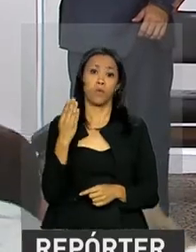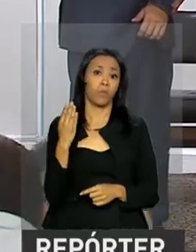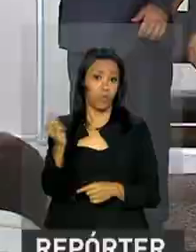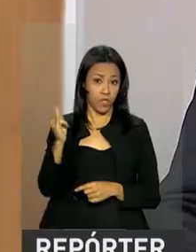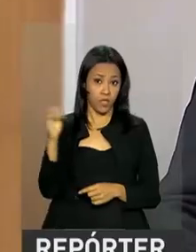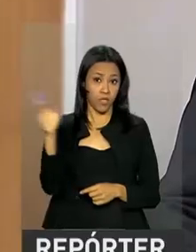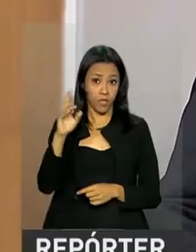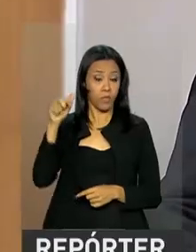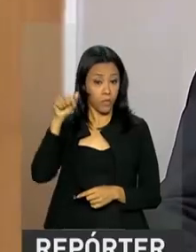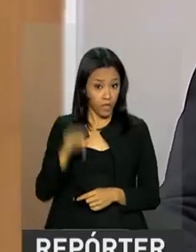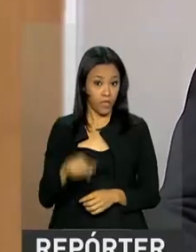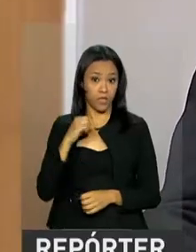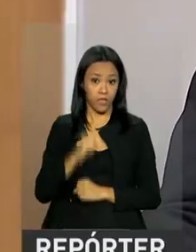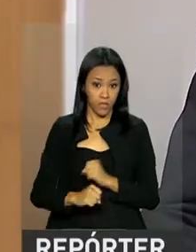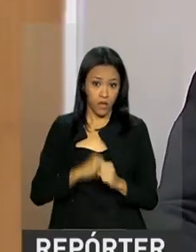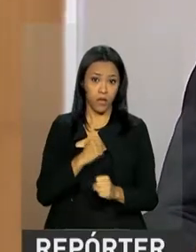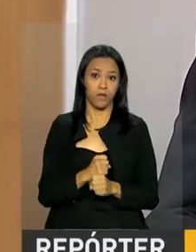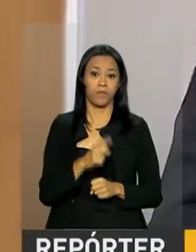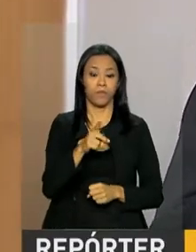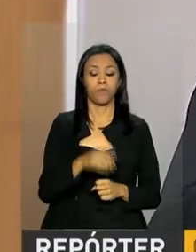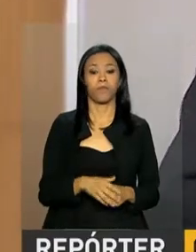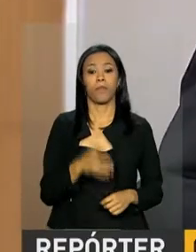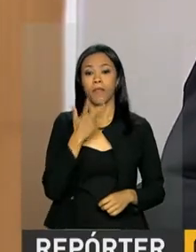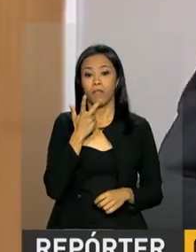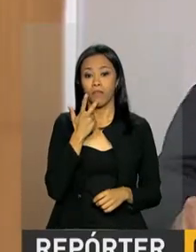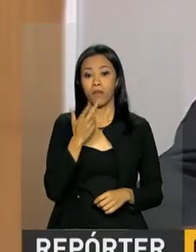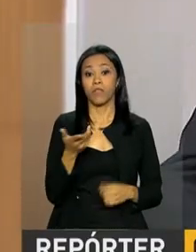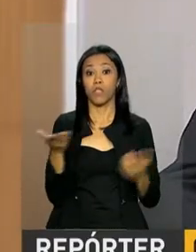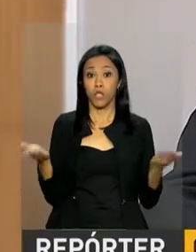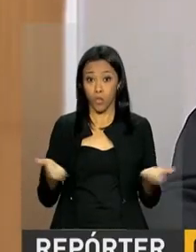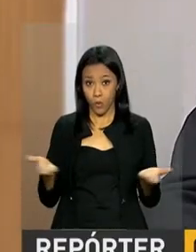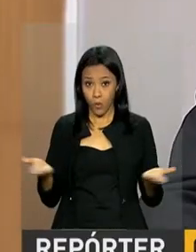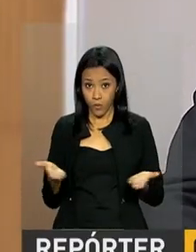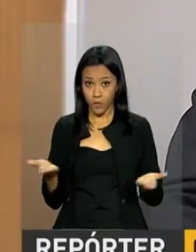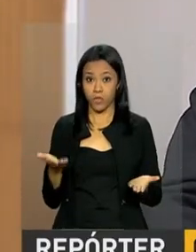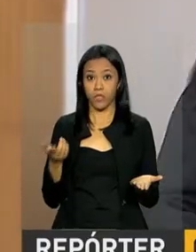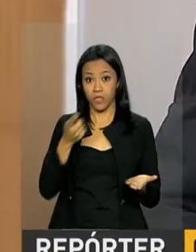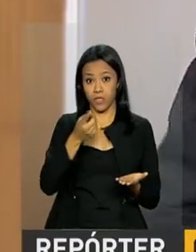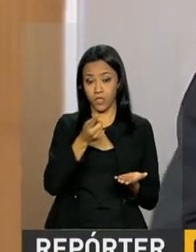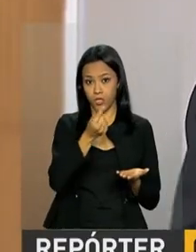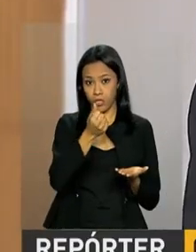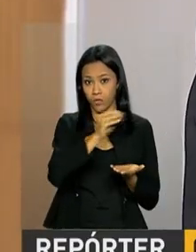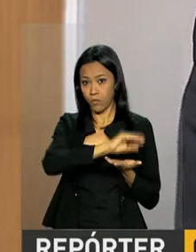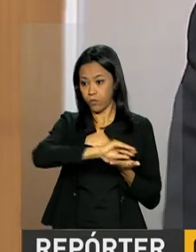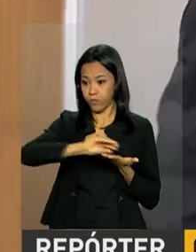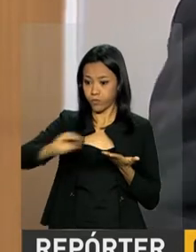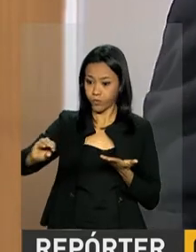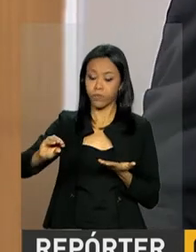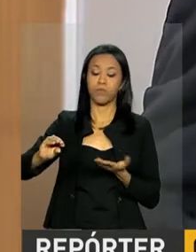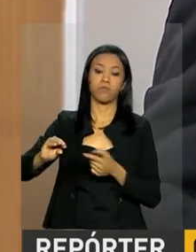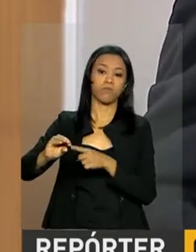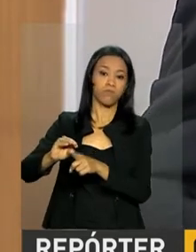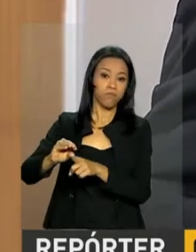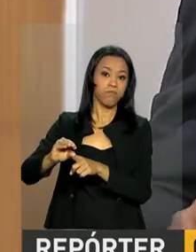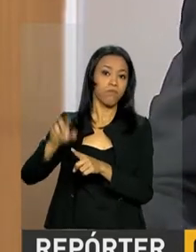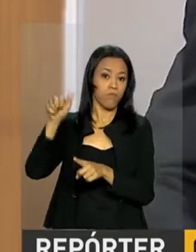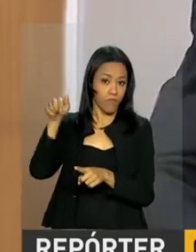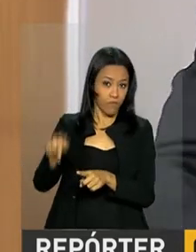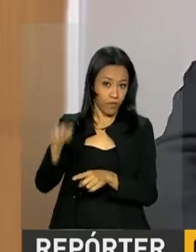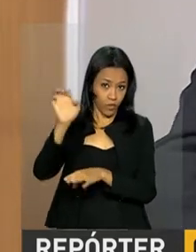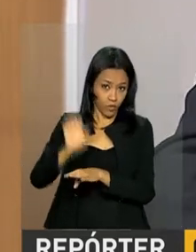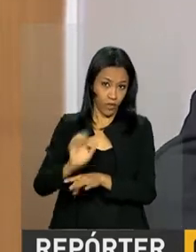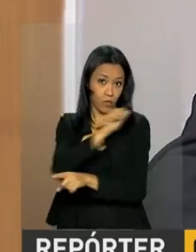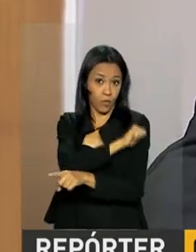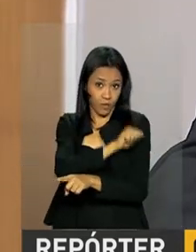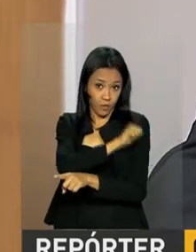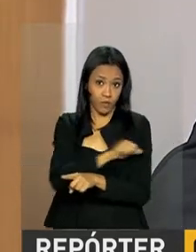apenas este ano. Esta operação que hoje solenizamos aqui e que também autorizamos a liberação deste